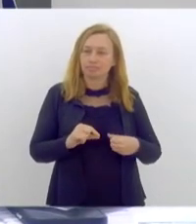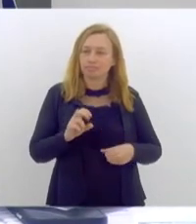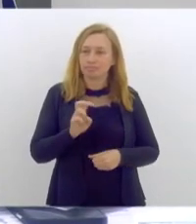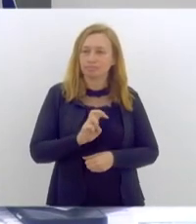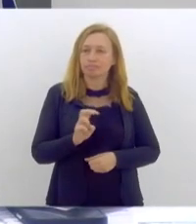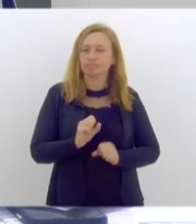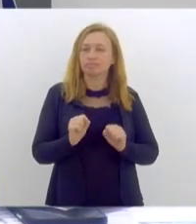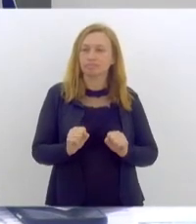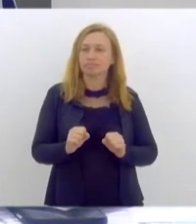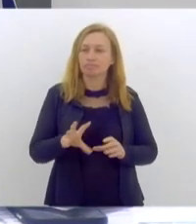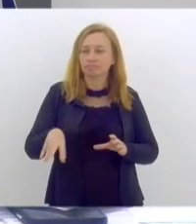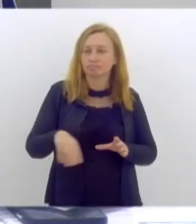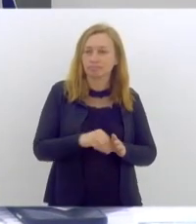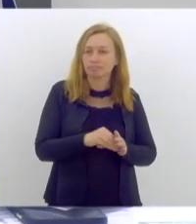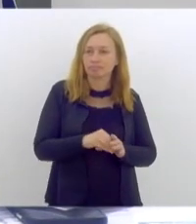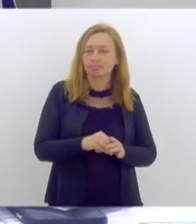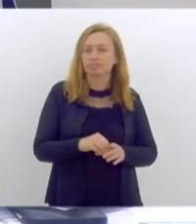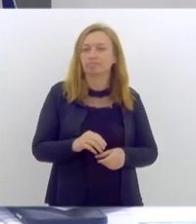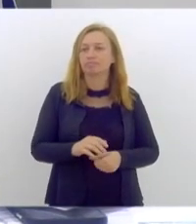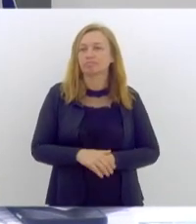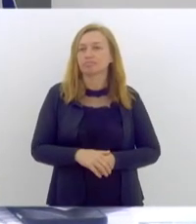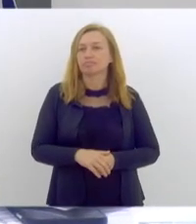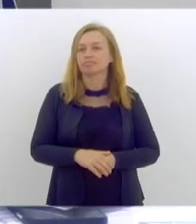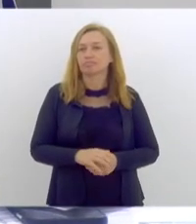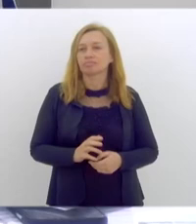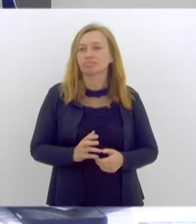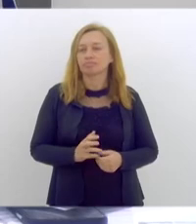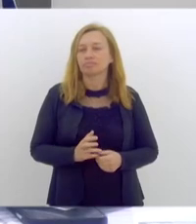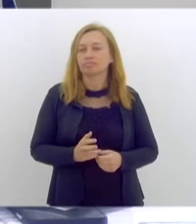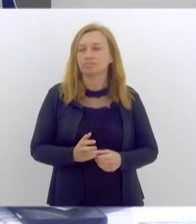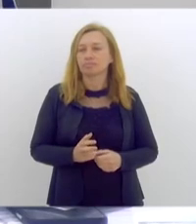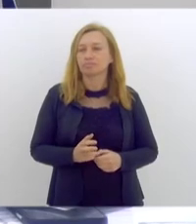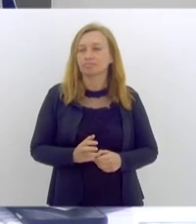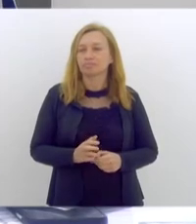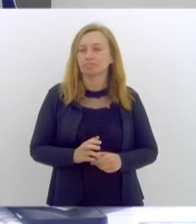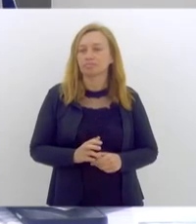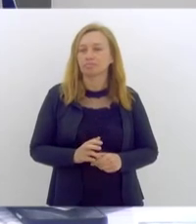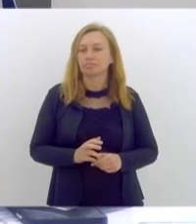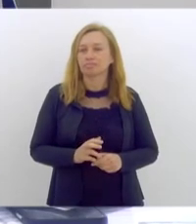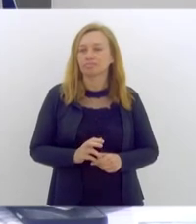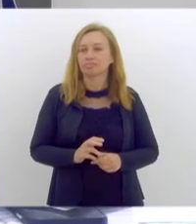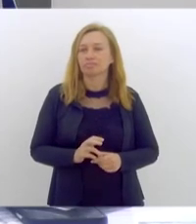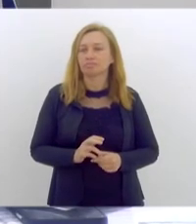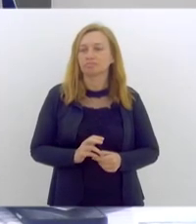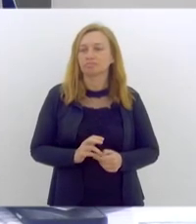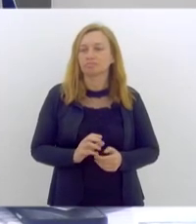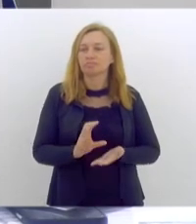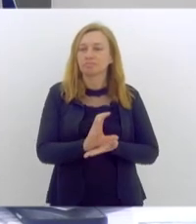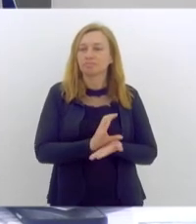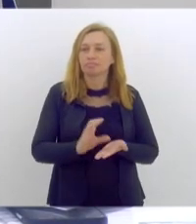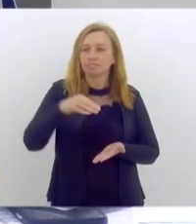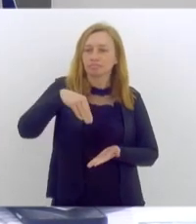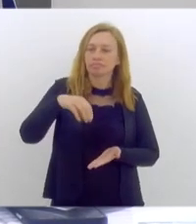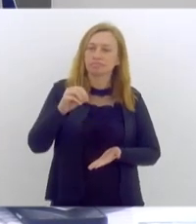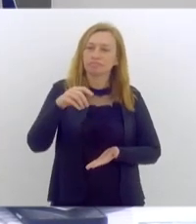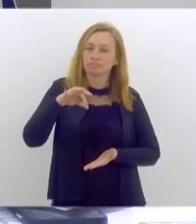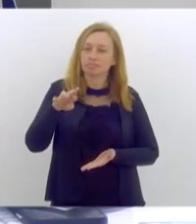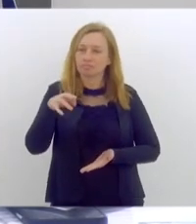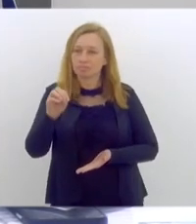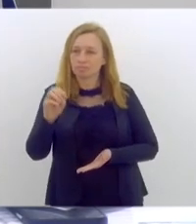que a gente pode botar no artigo quinto quando ela falar lá no Conselho Nacional